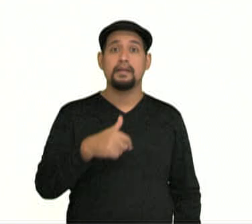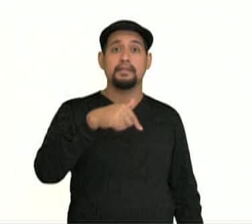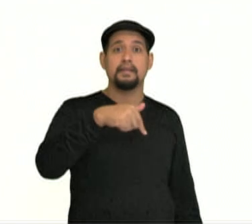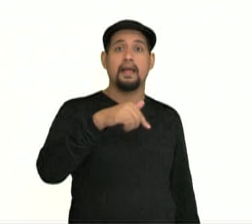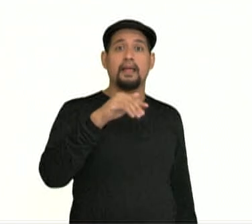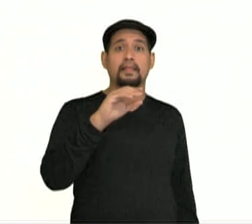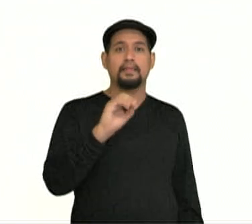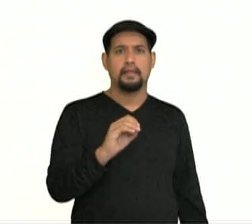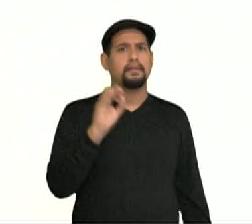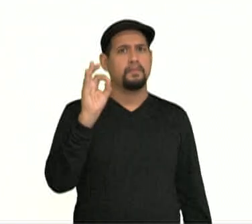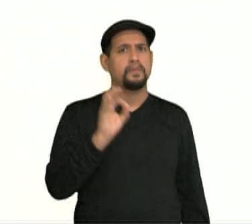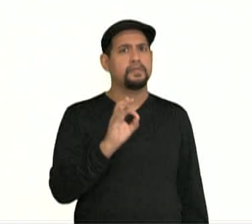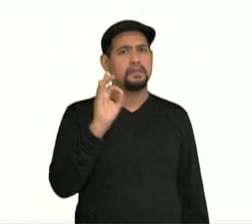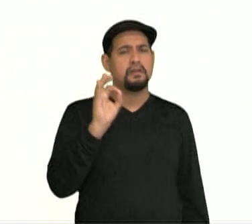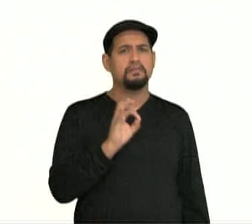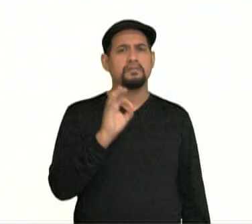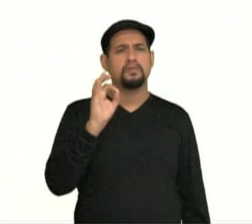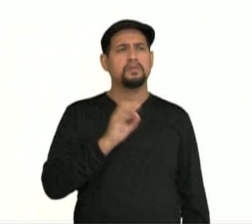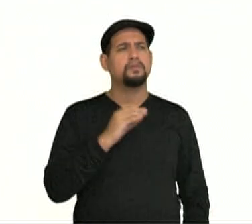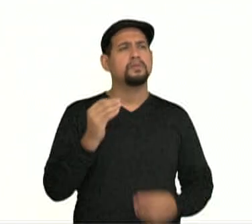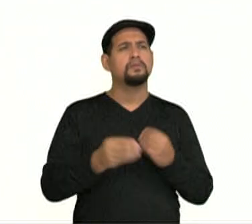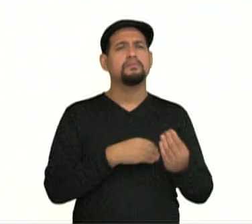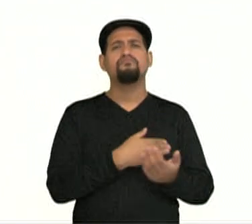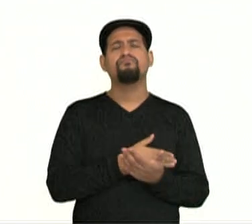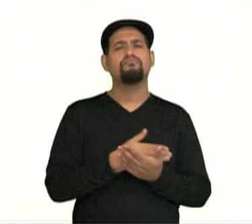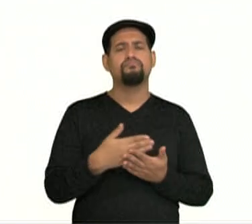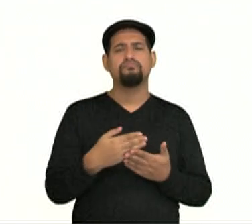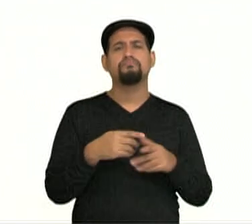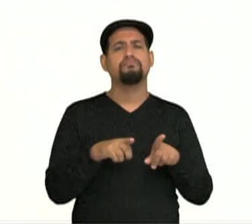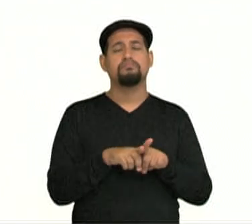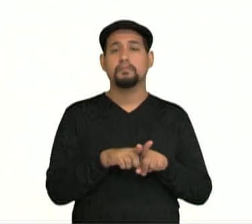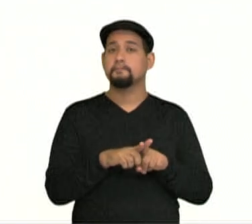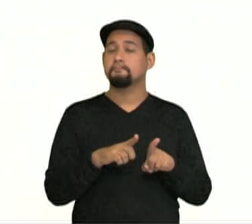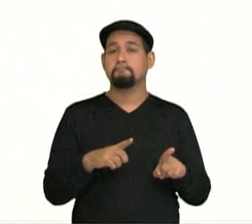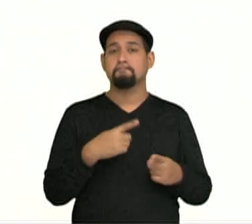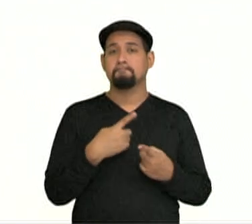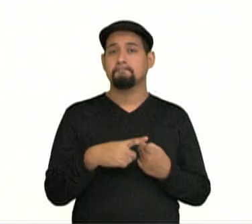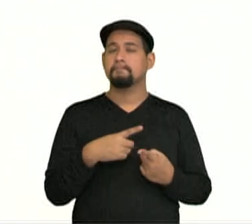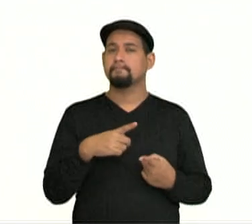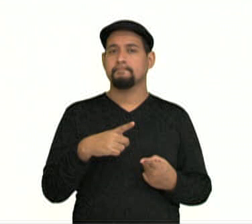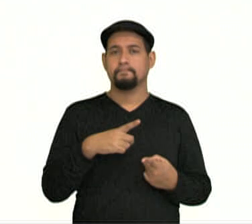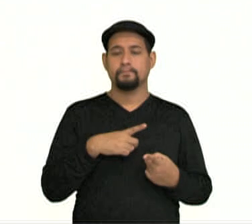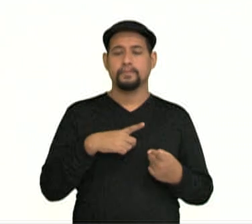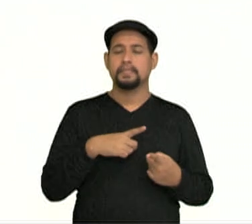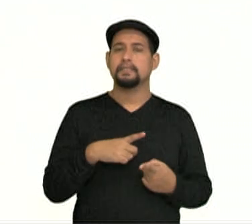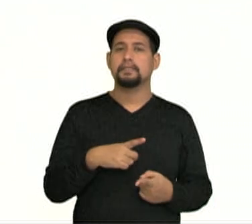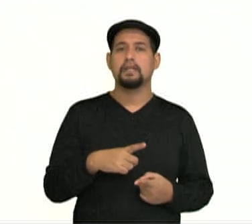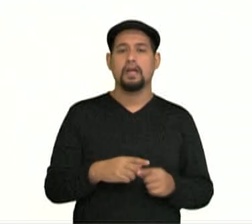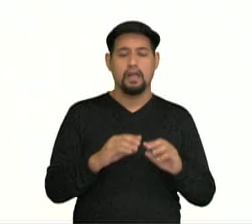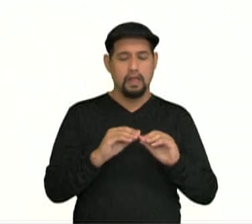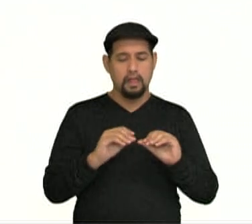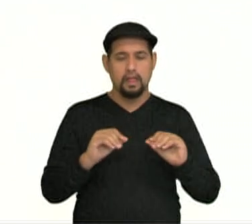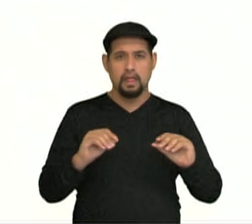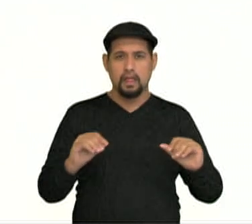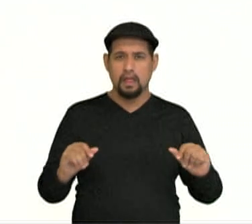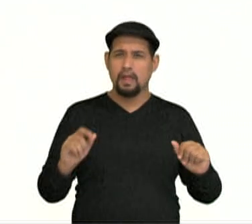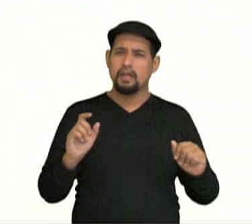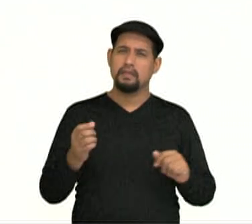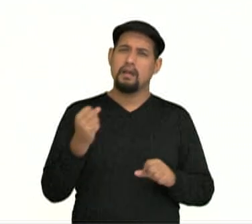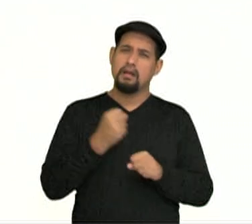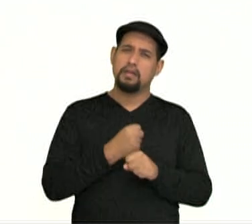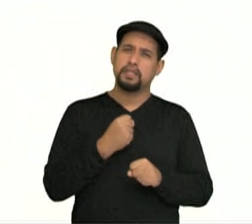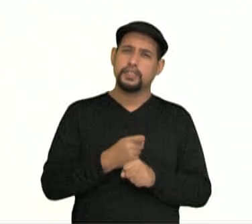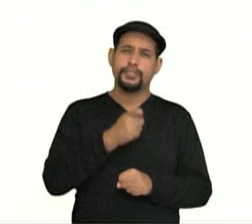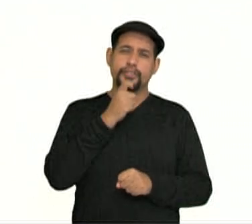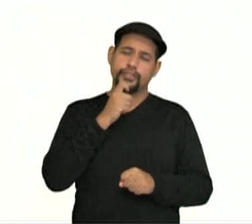70%. E qual é a origem delas? Ela está associada na disposição de sedimentos das eras geológicas